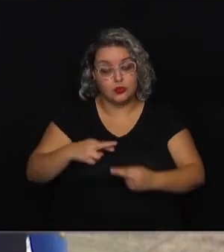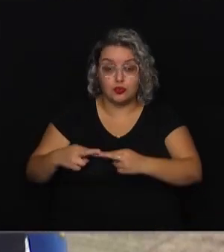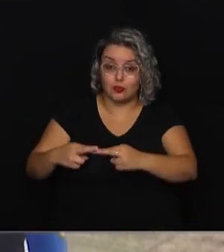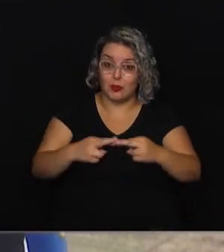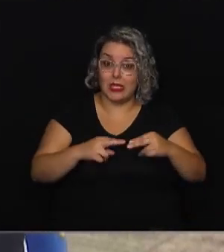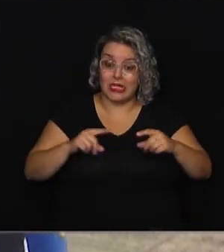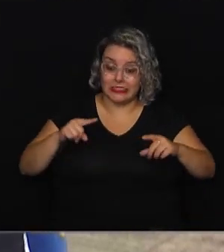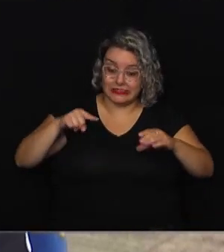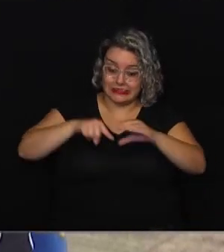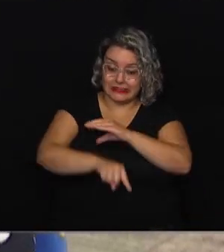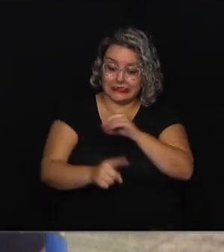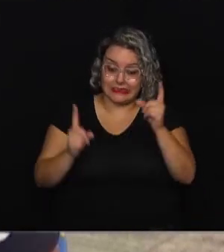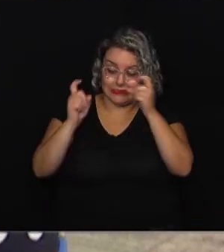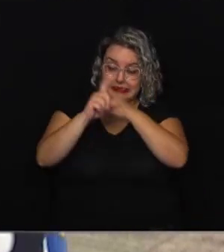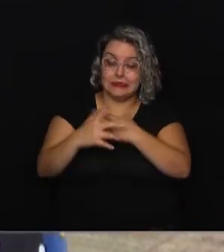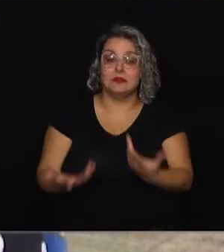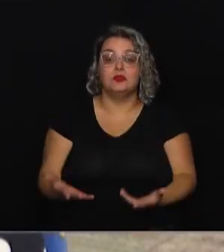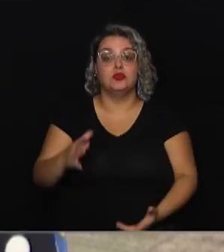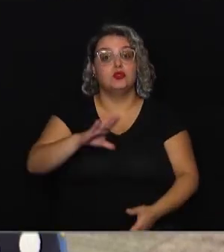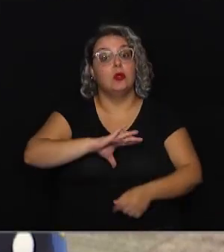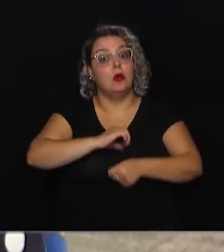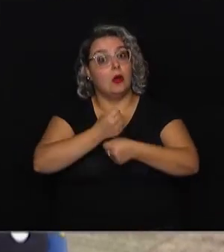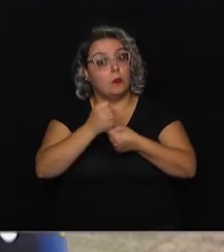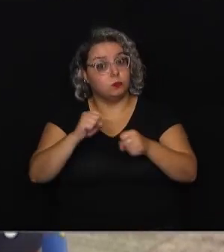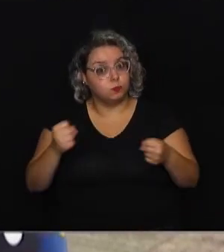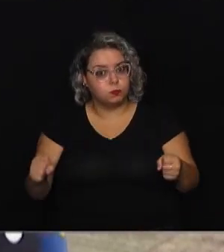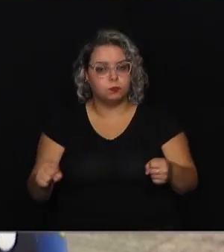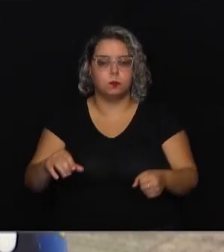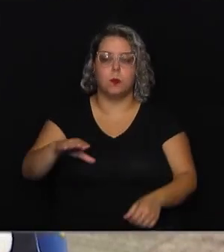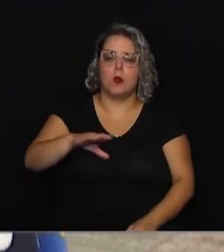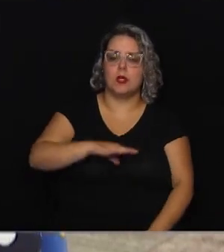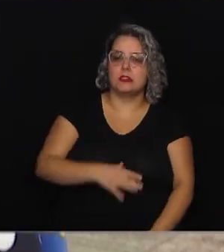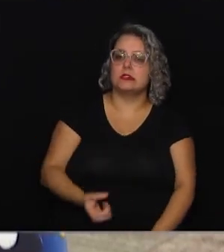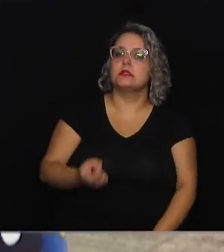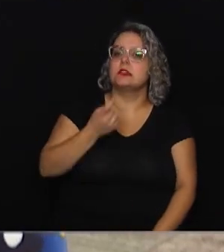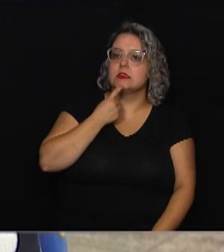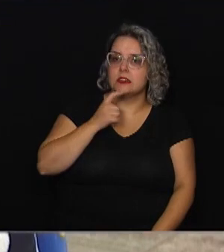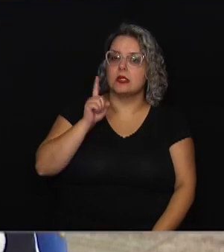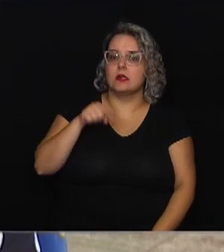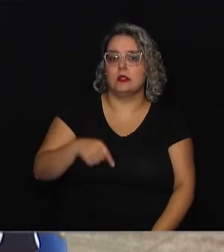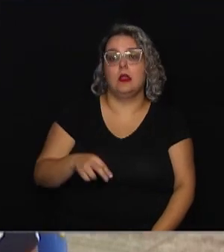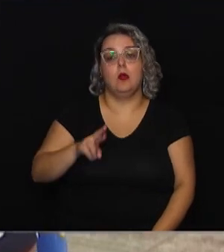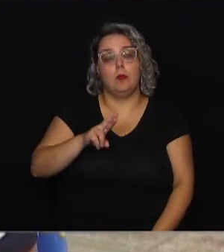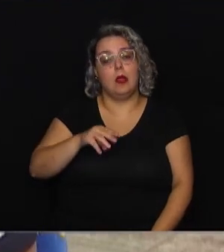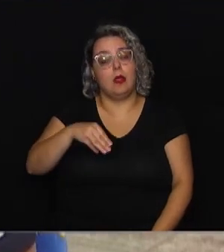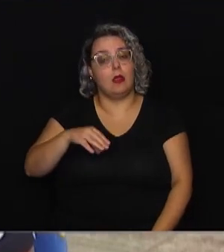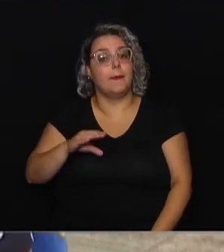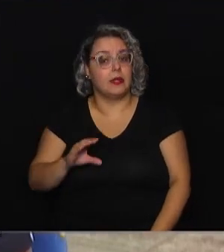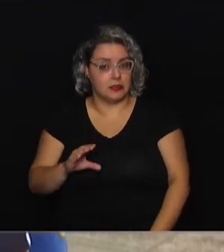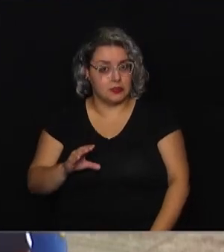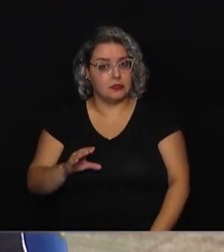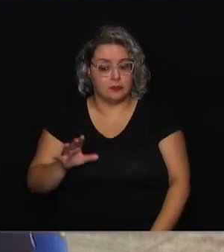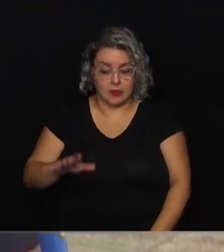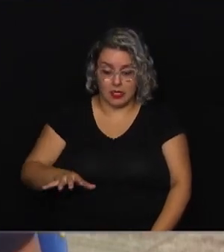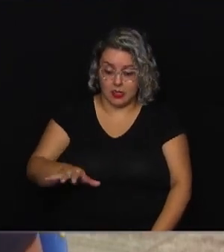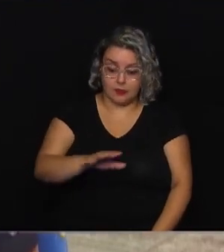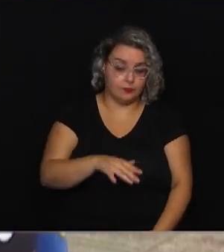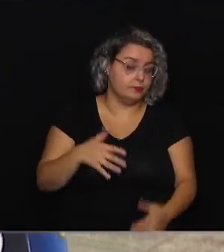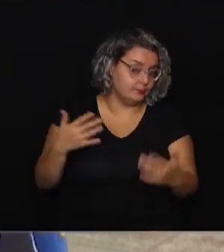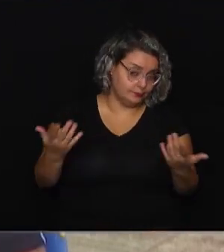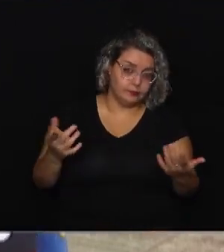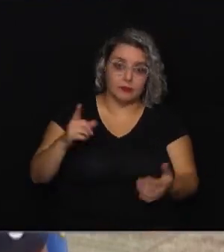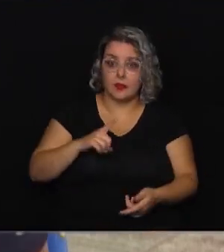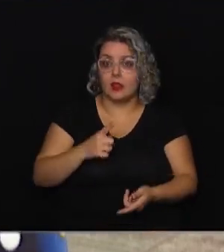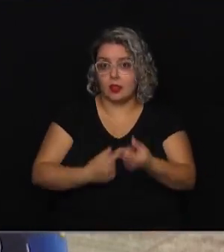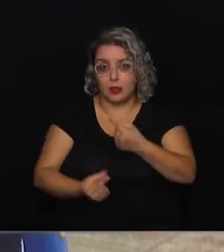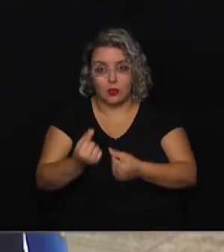complexa, né? De uma cidade muito grande. Campinas é uma região metropolitana. Enfim, tem um